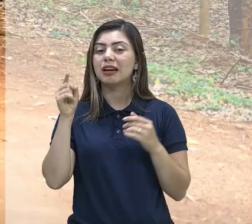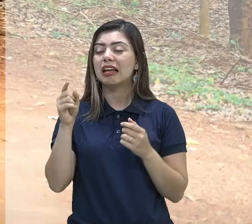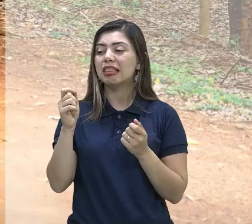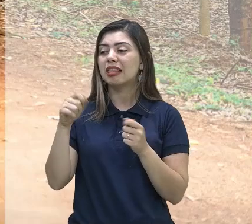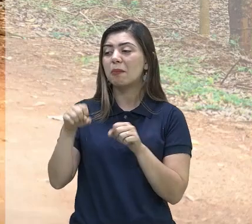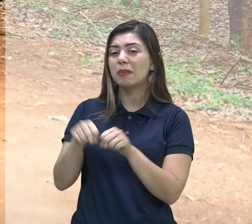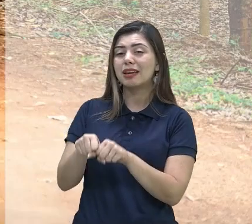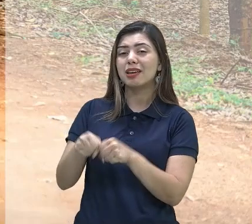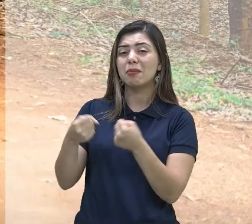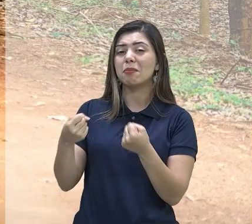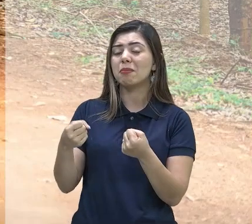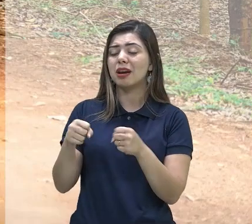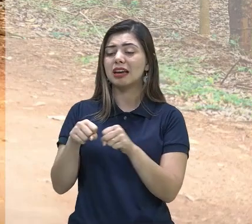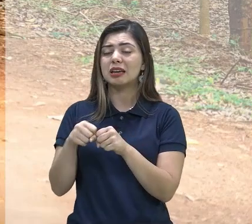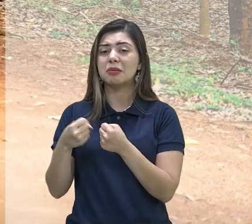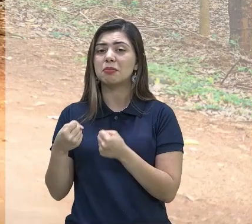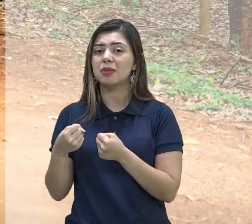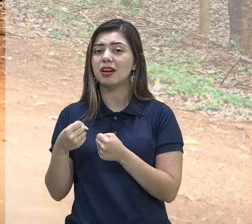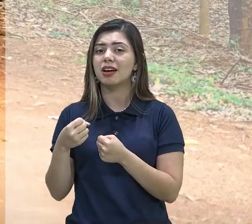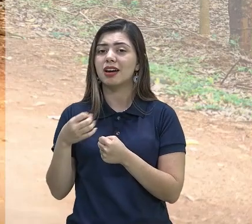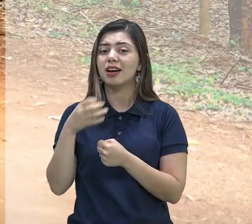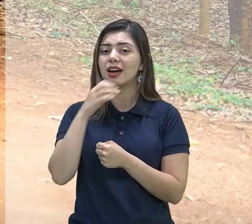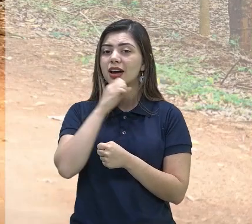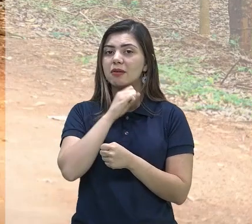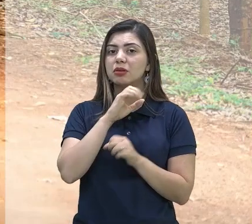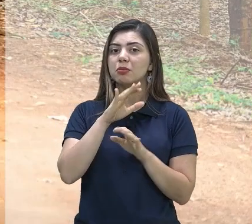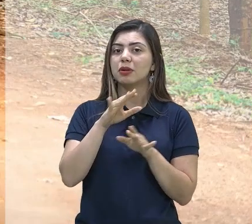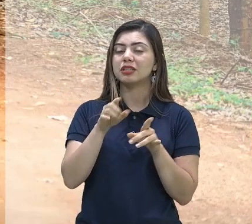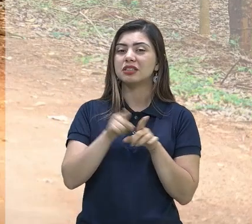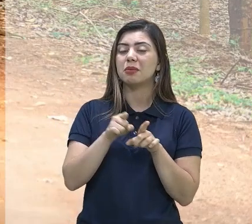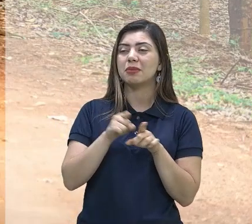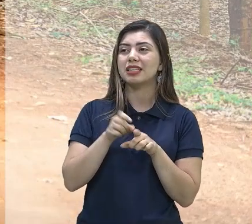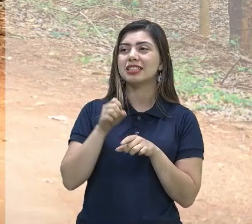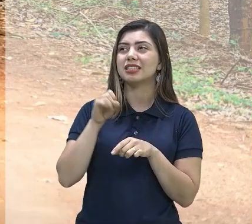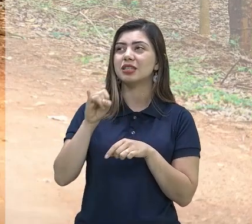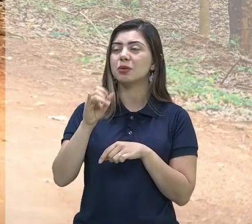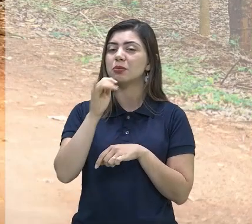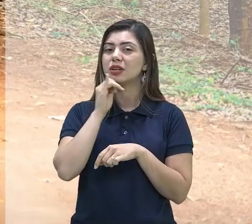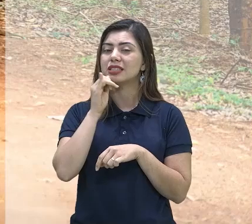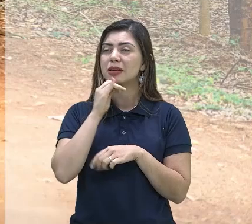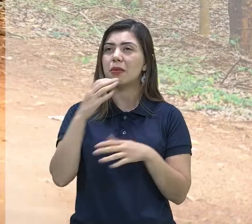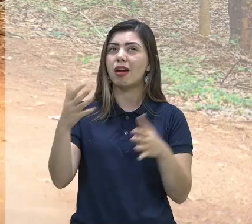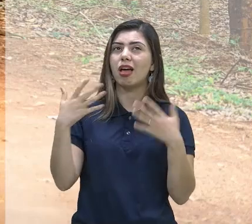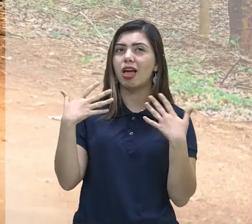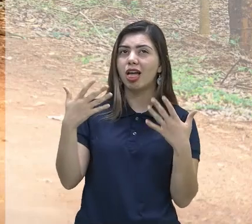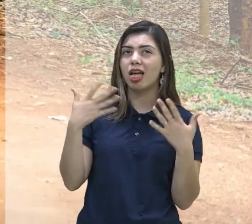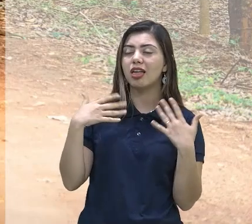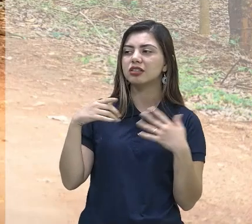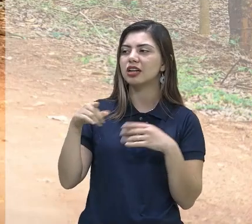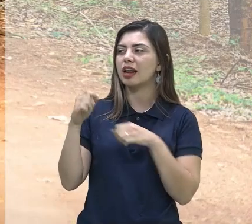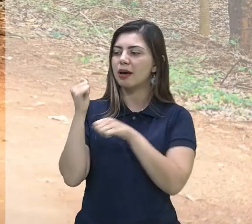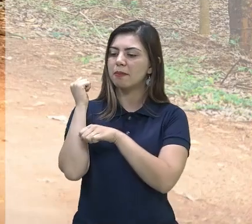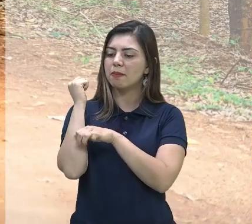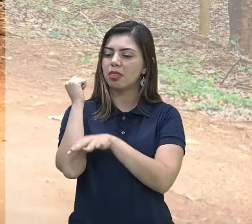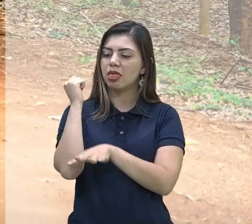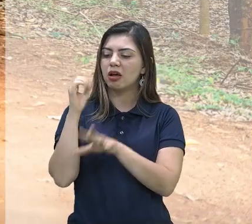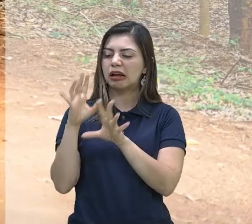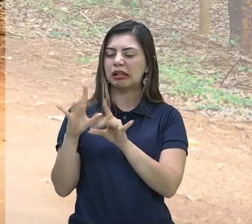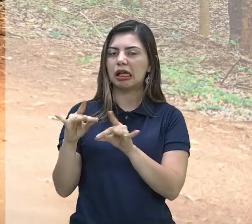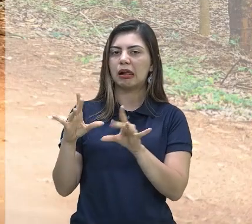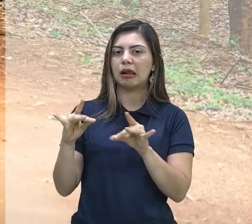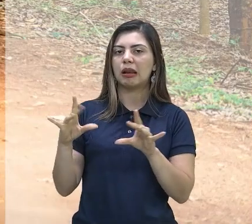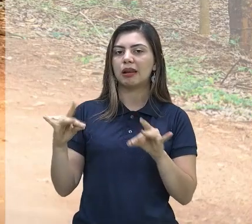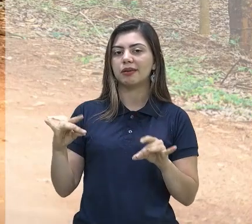E também gosmenta em dias quentes, né? Então, tem algumas desvantagens o uso dessa